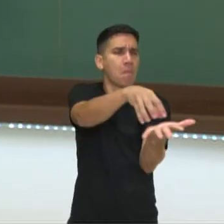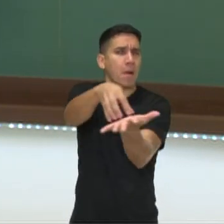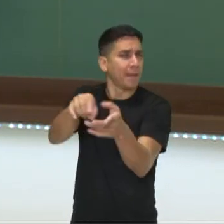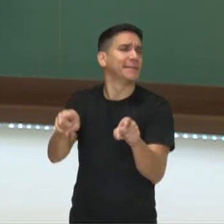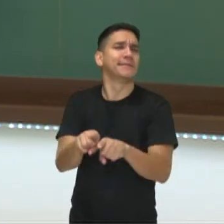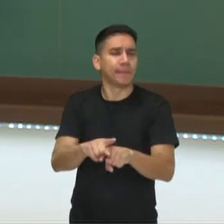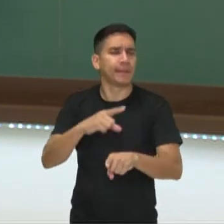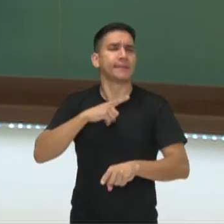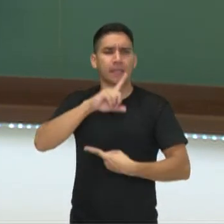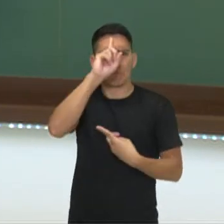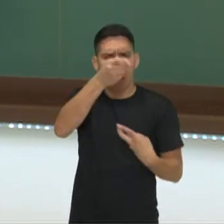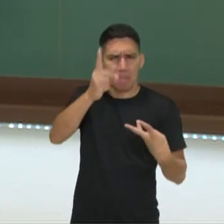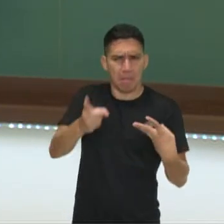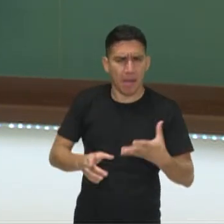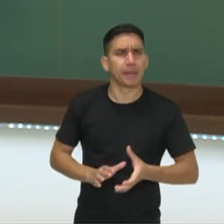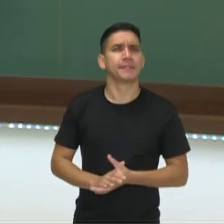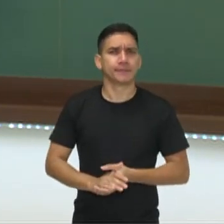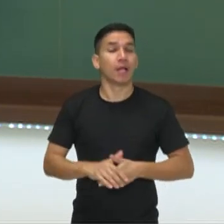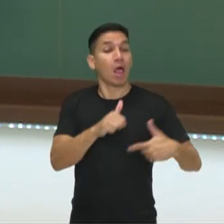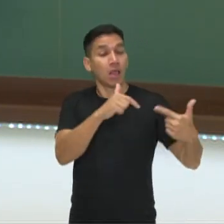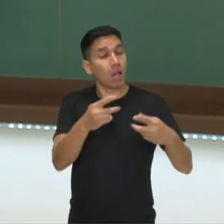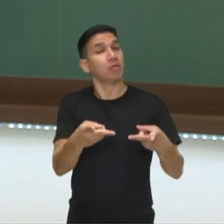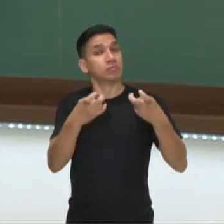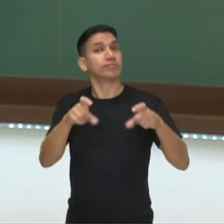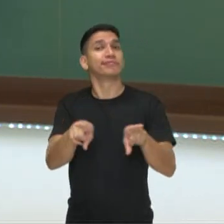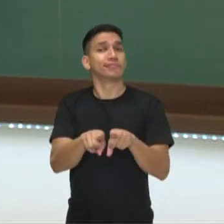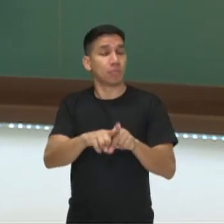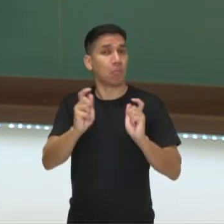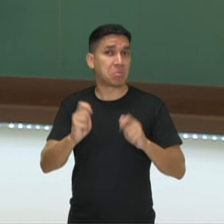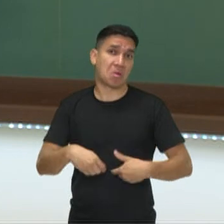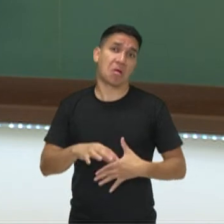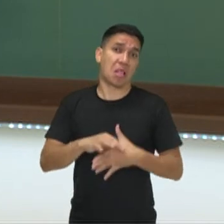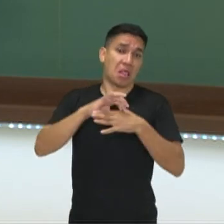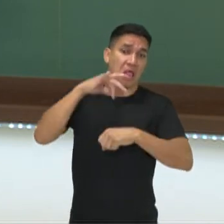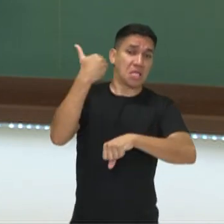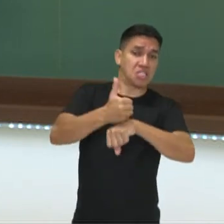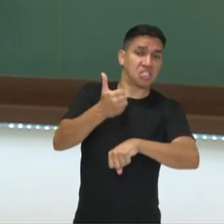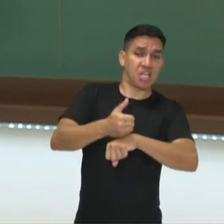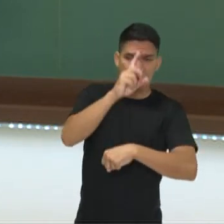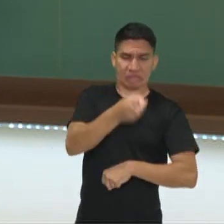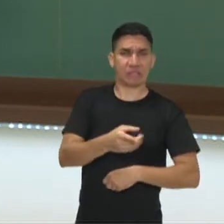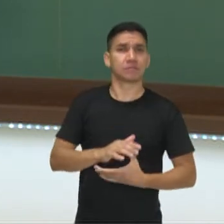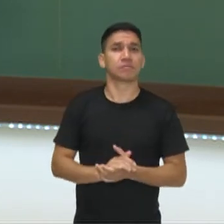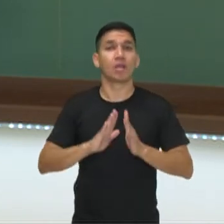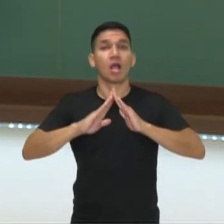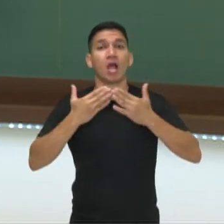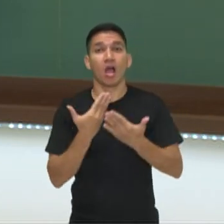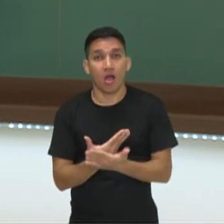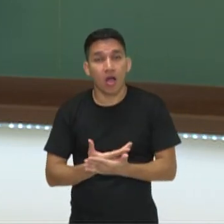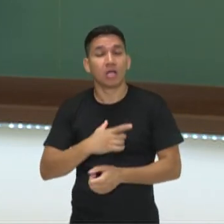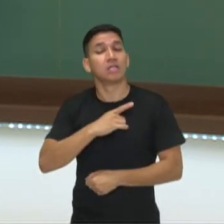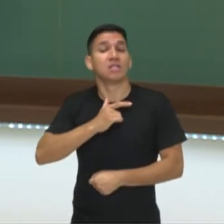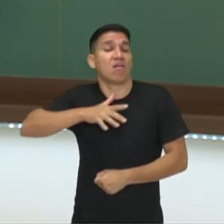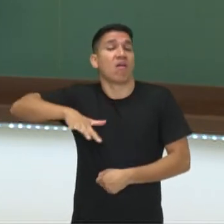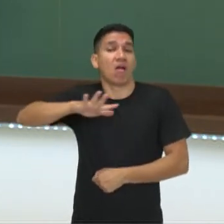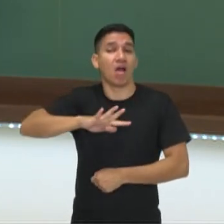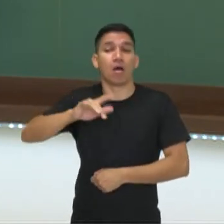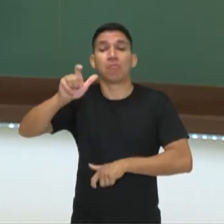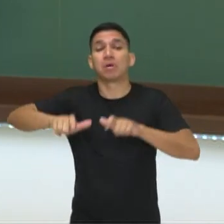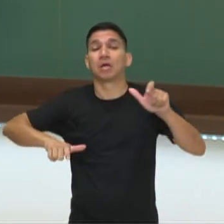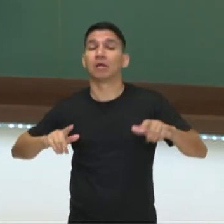do autoritarismo, né? No trabalho se pode ter um chefe autoritário. Na escola, no ambiente escolar, também se pode ter